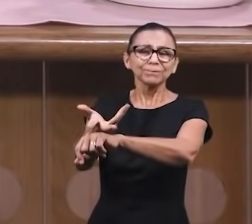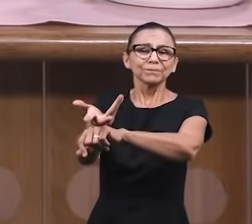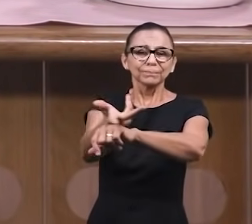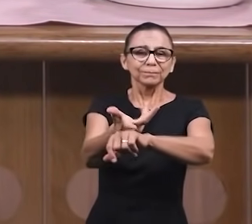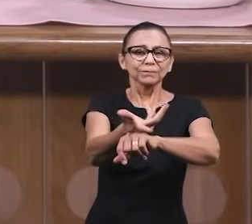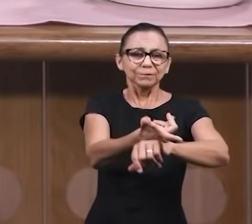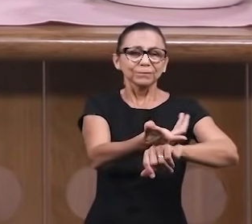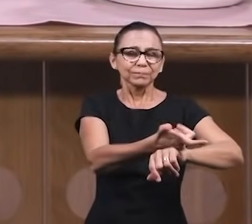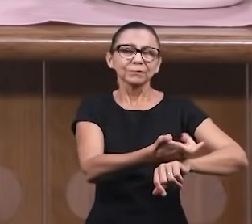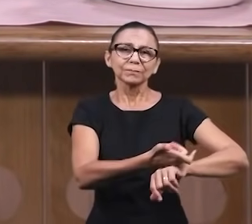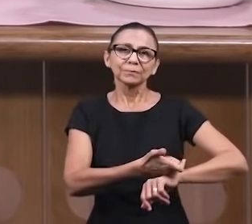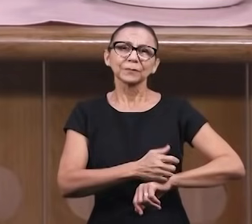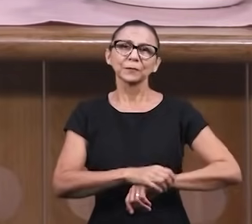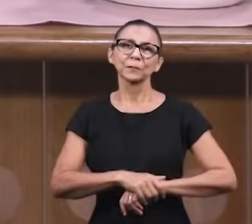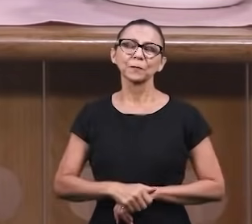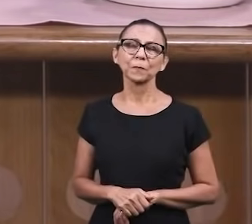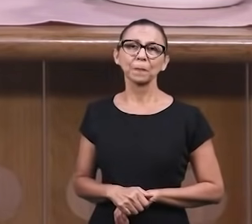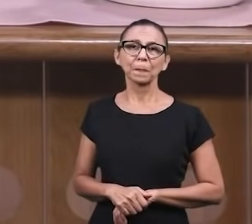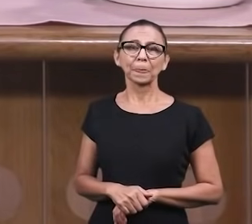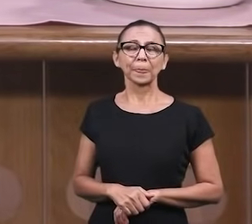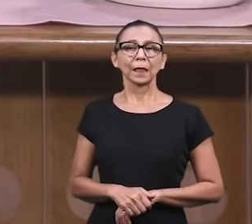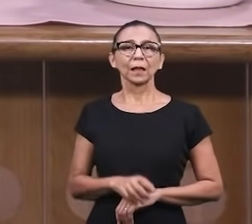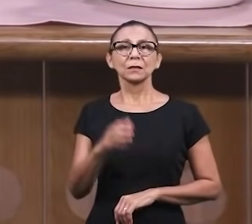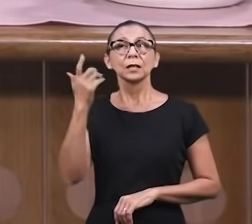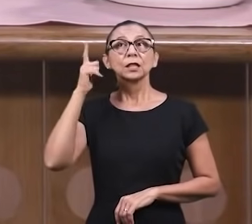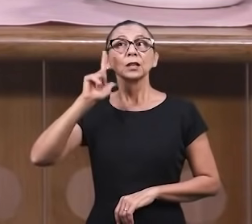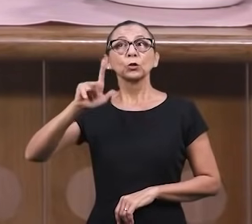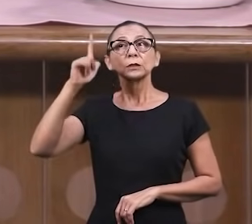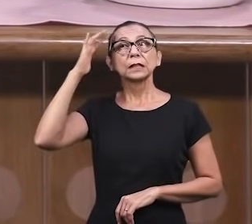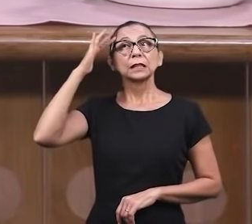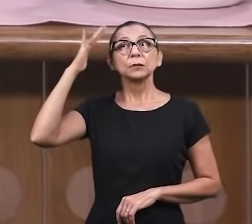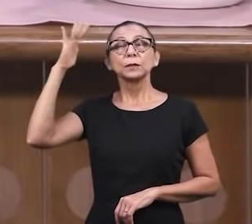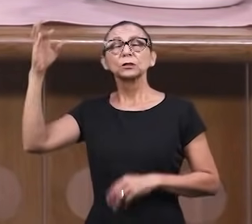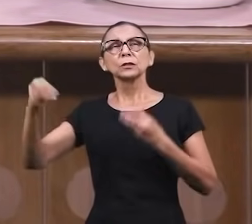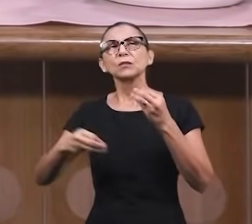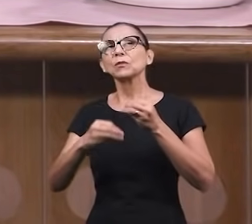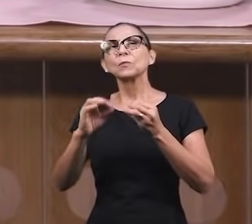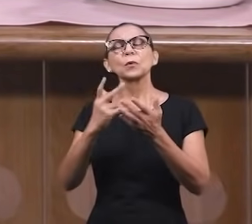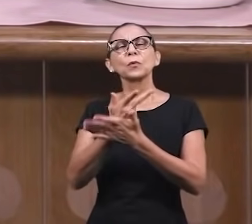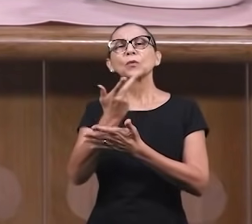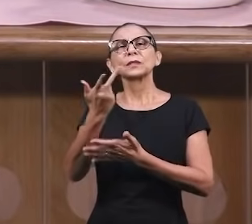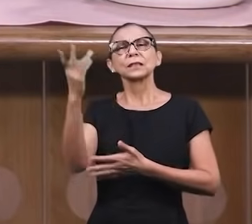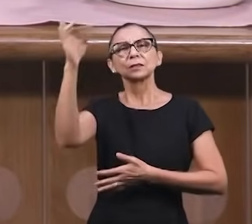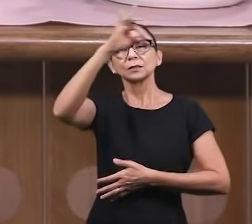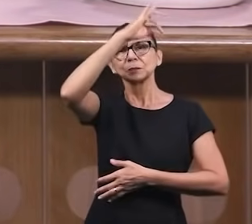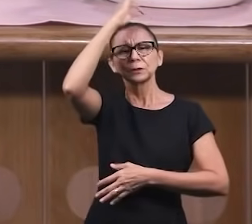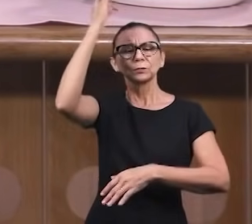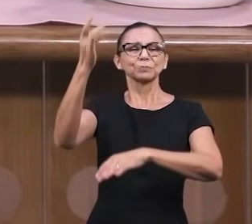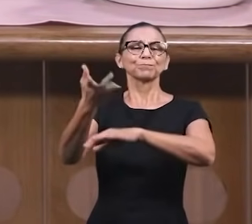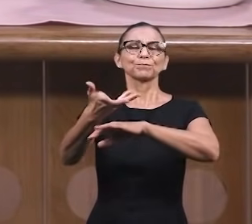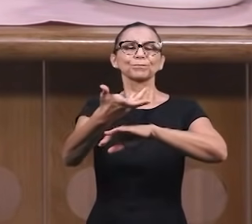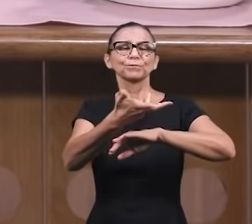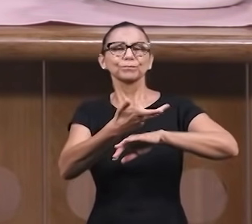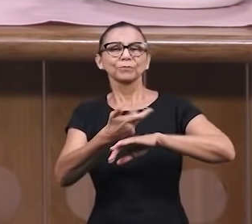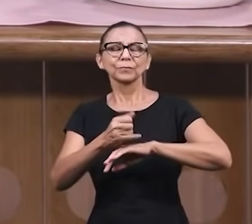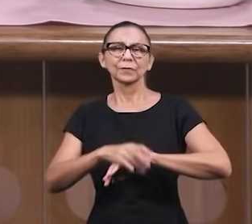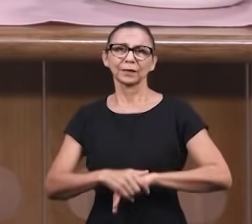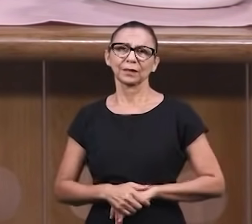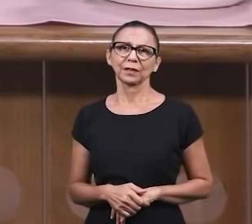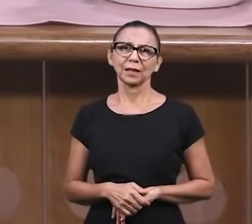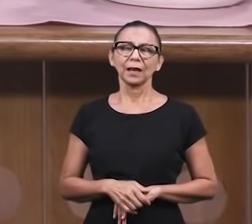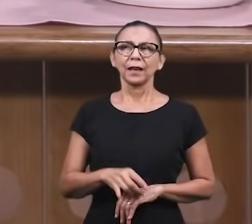vezes, não imaginam como que isso acontece. Isso pode acontecer de várias formas. Nada é por acaso. Às vezes